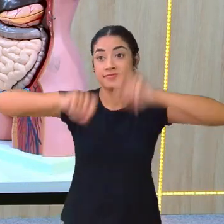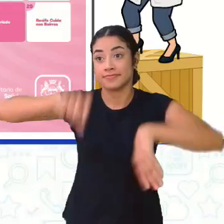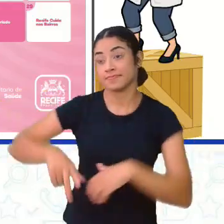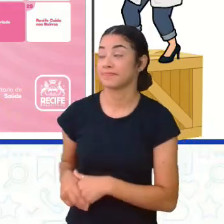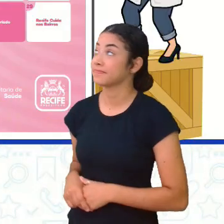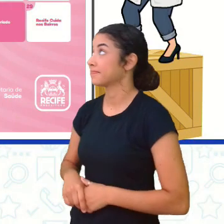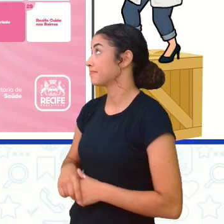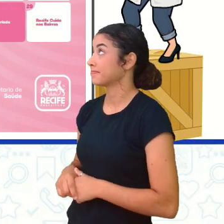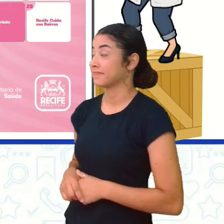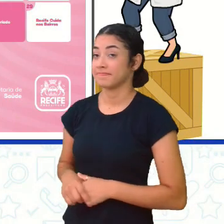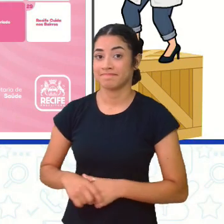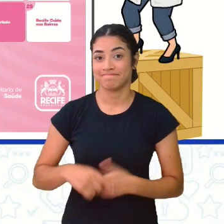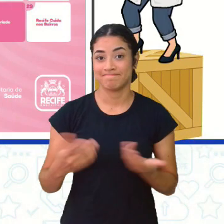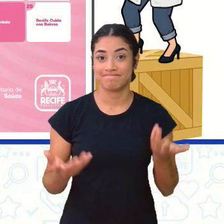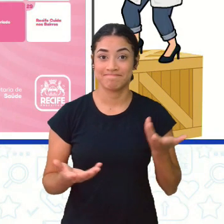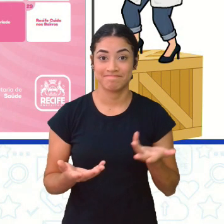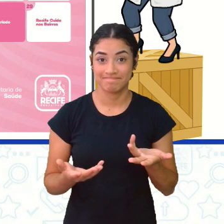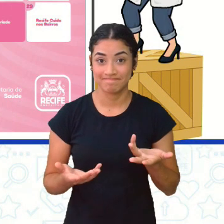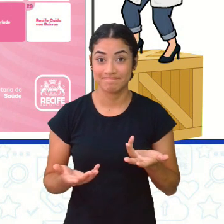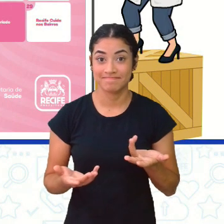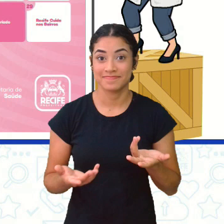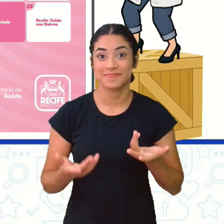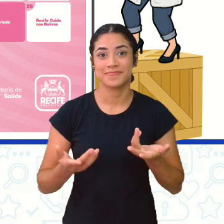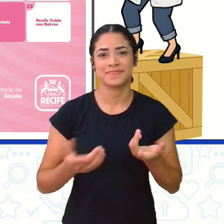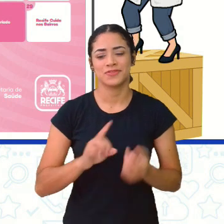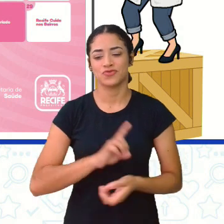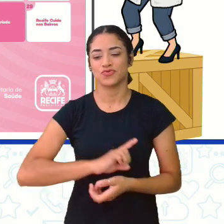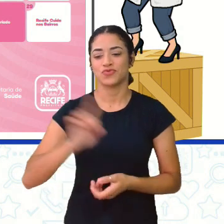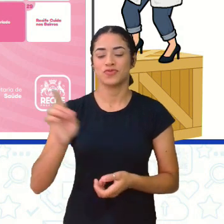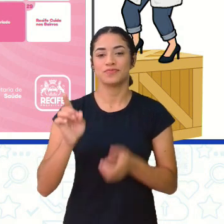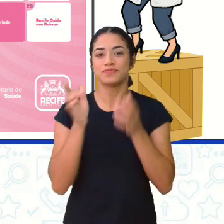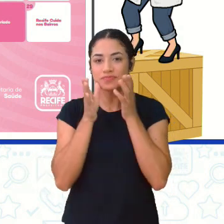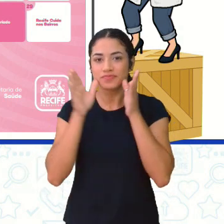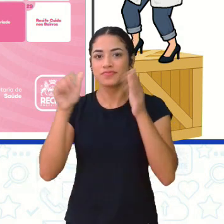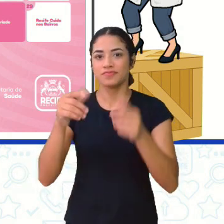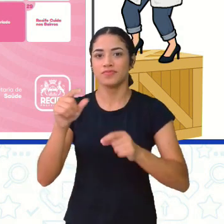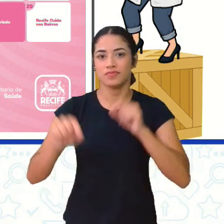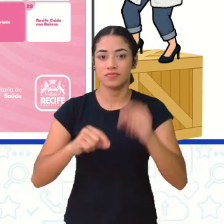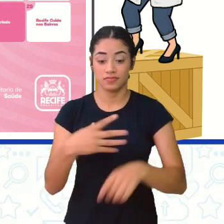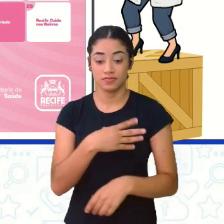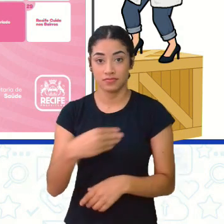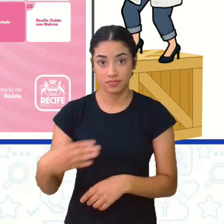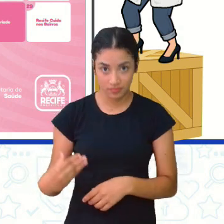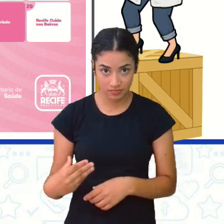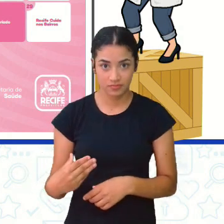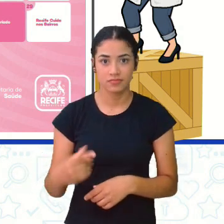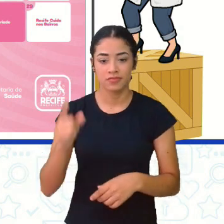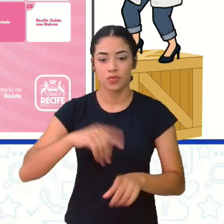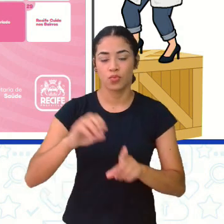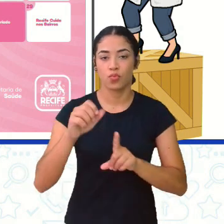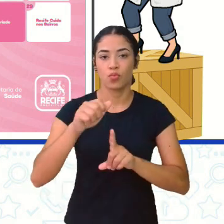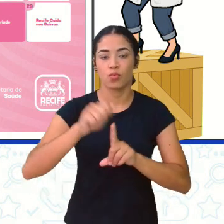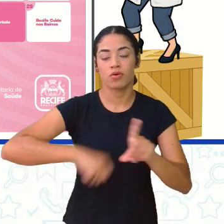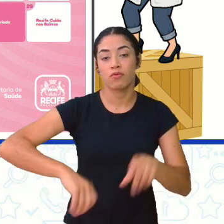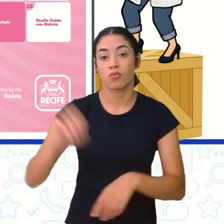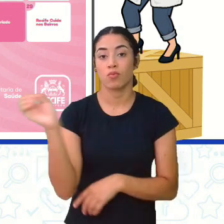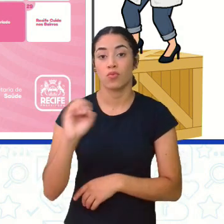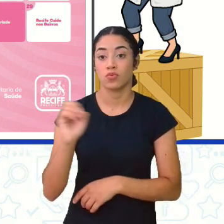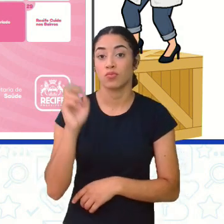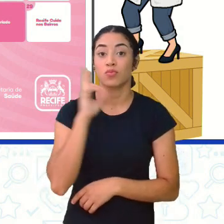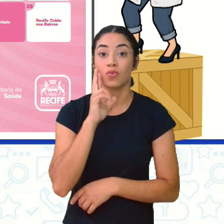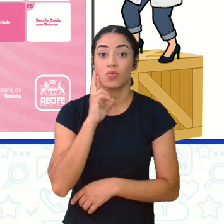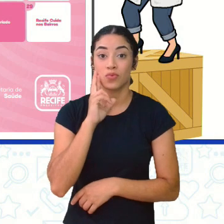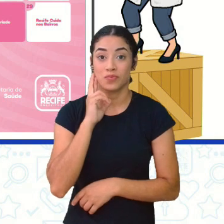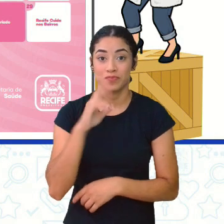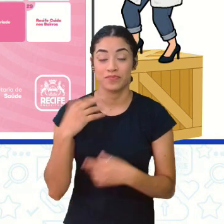nós estamos aqui ainda com datas em relação ao mamógrafo móvel. A questão aí do Outubro Rosa. Hoje,